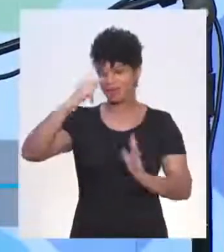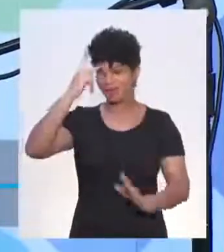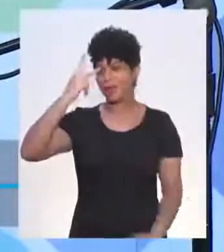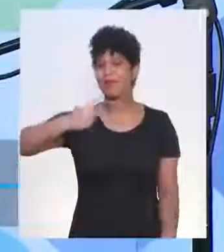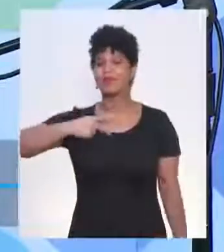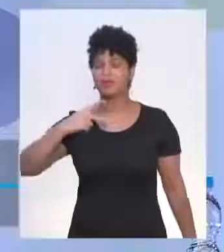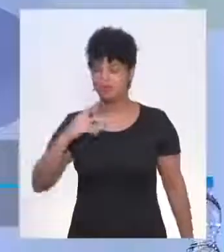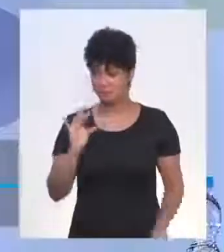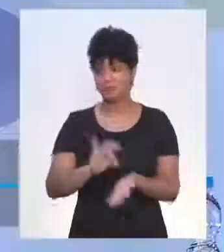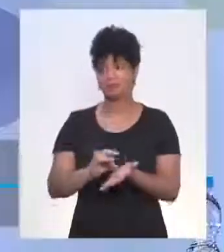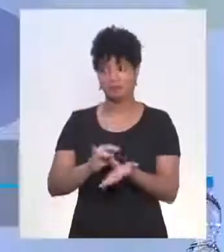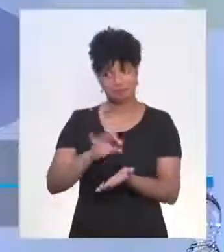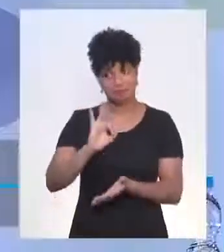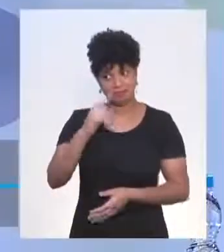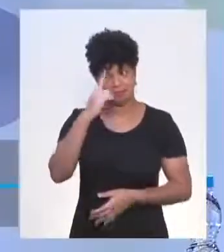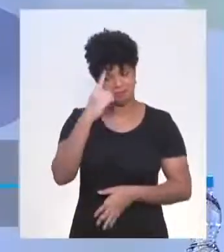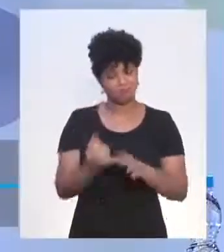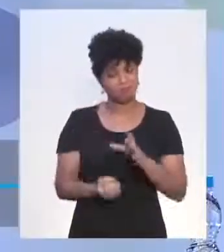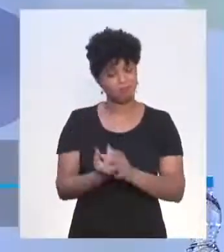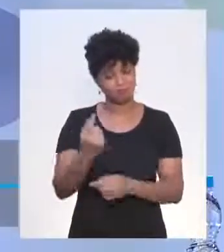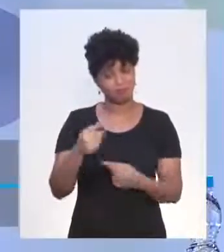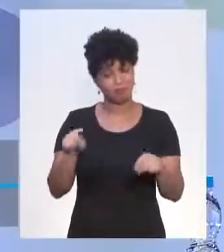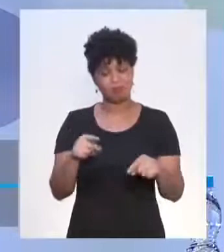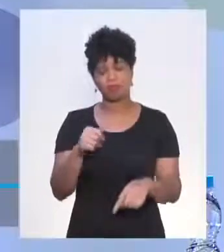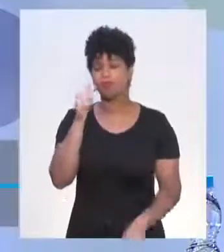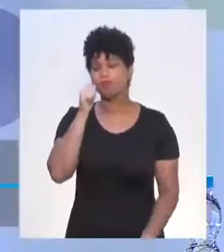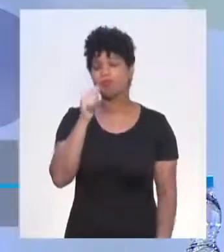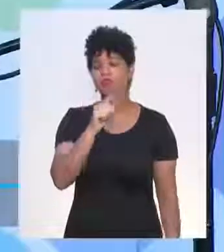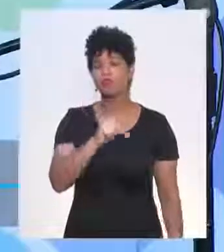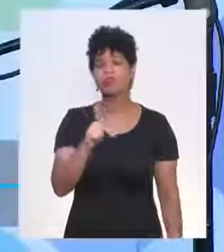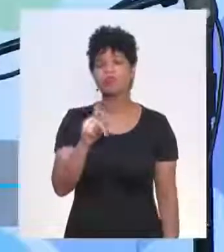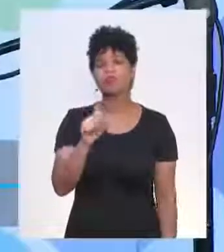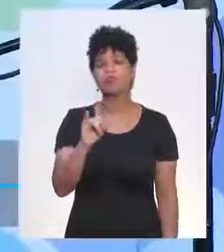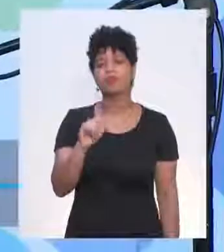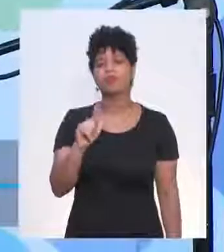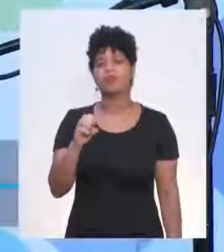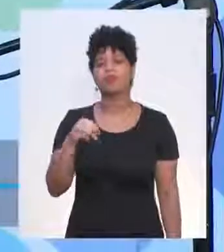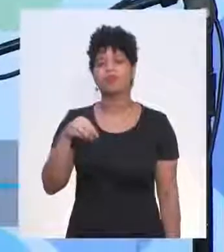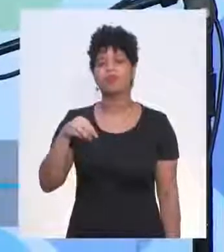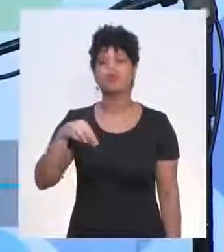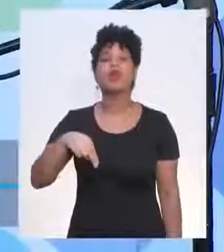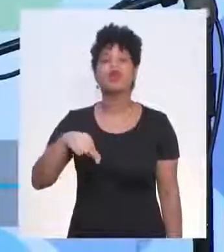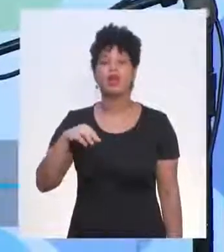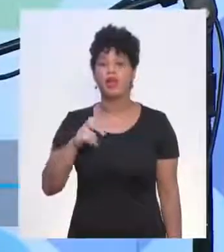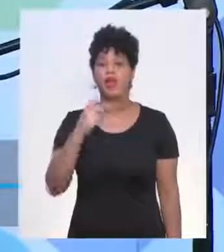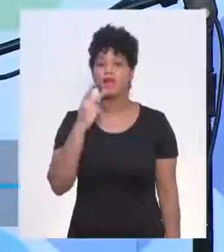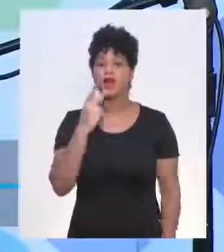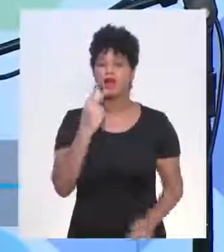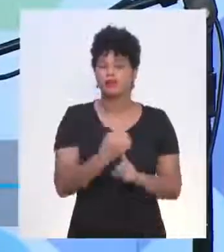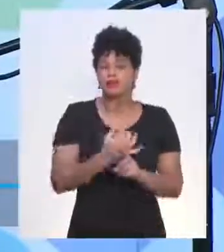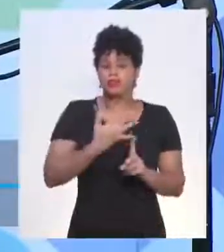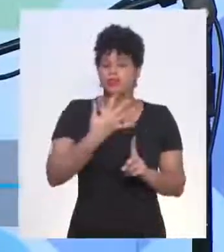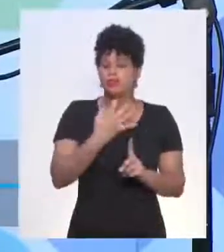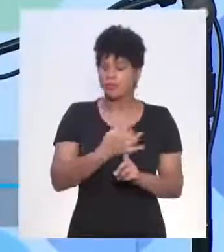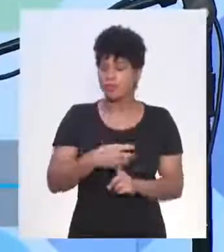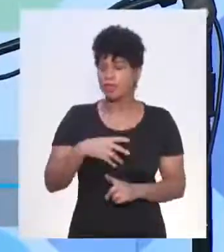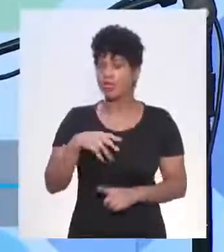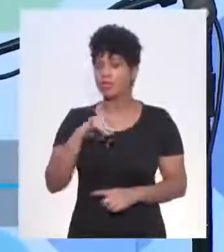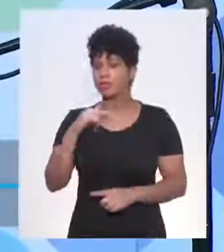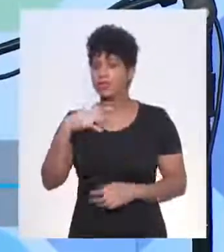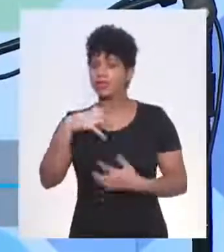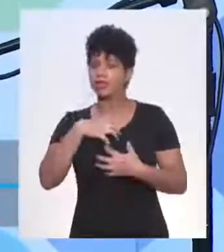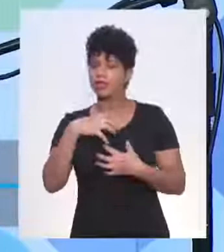muito boa pro Cilene fala sobre estar inspirado aí ela comenta até a sobre a questão de sentimentos você está feliz você